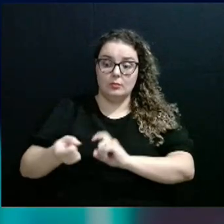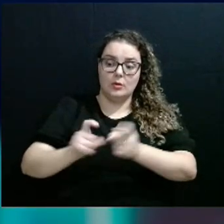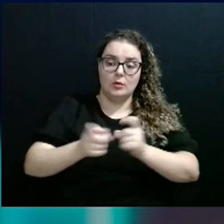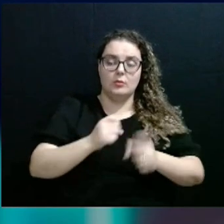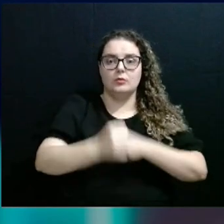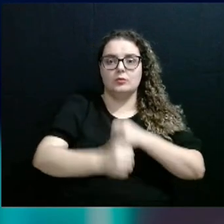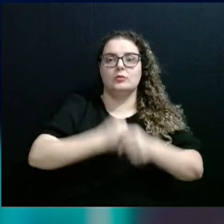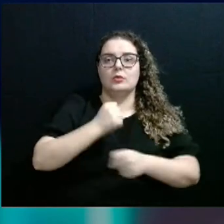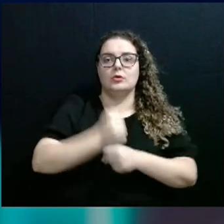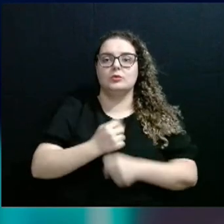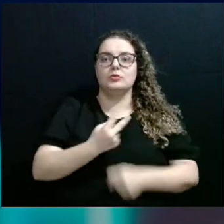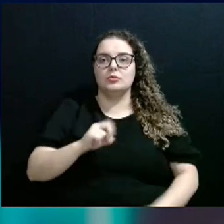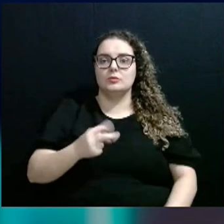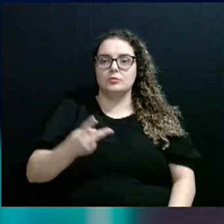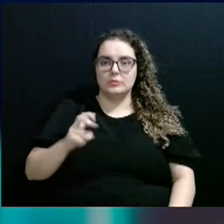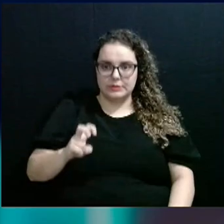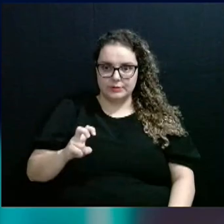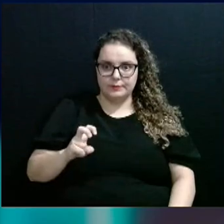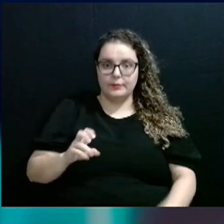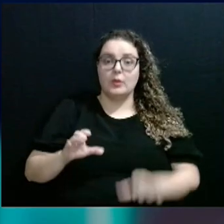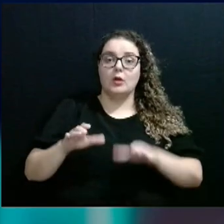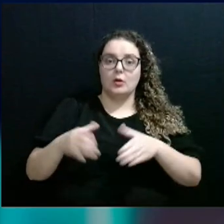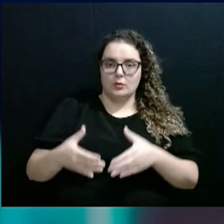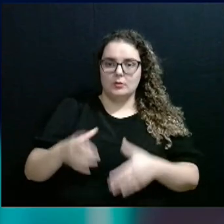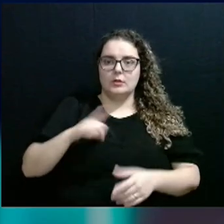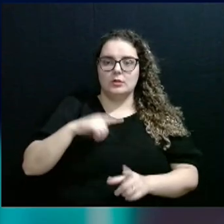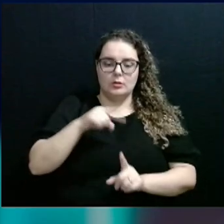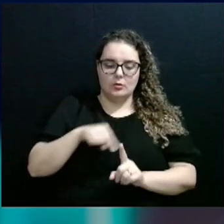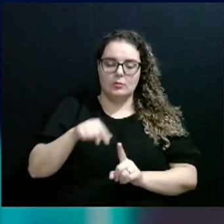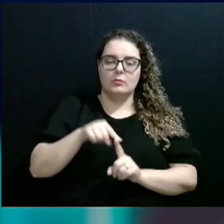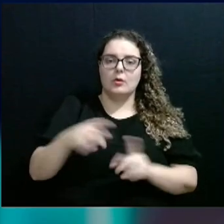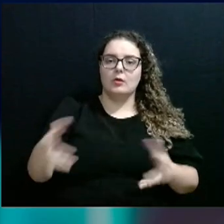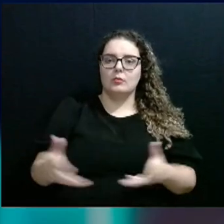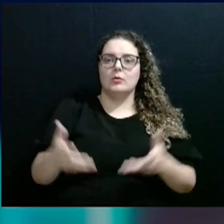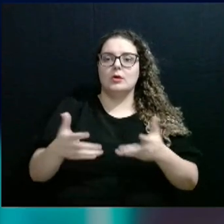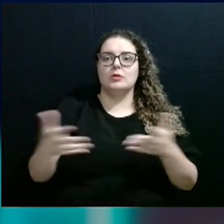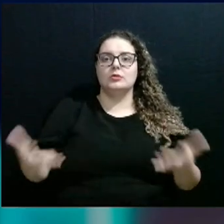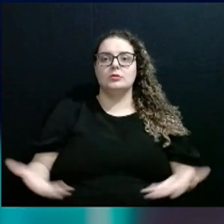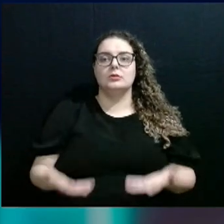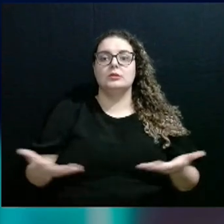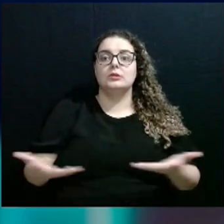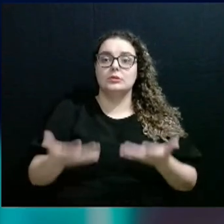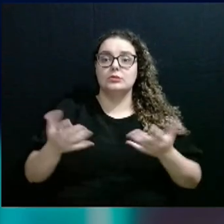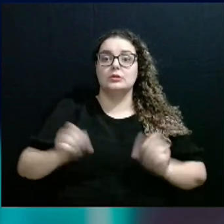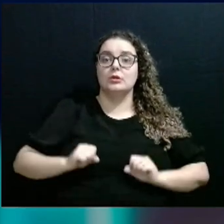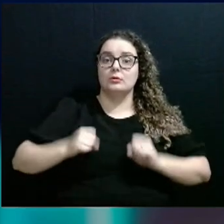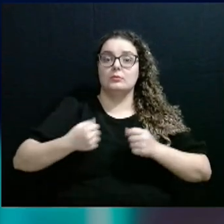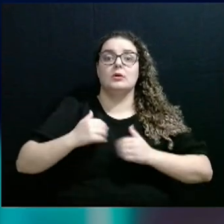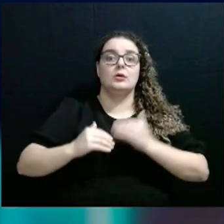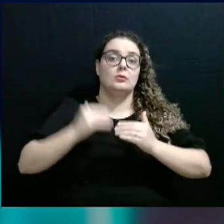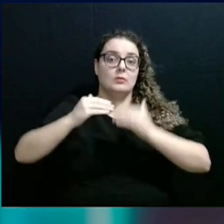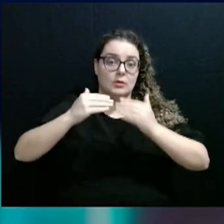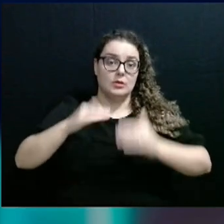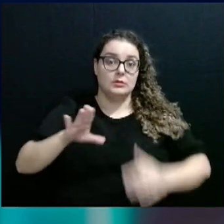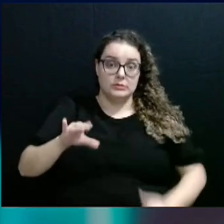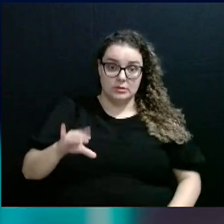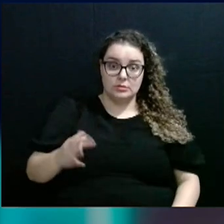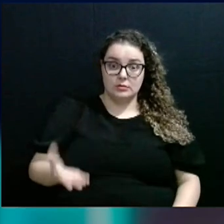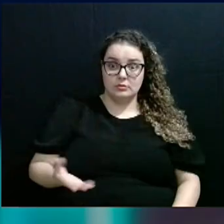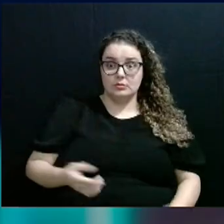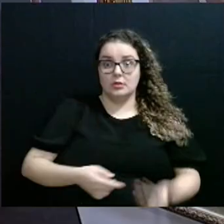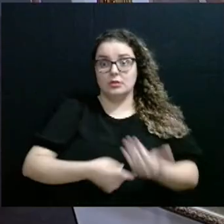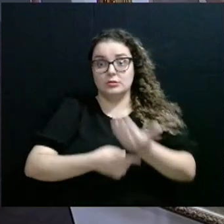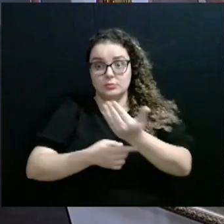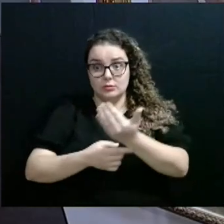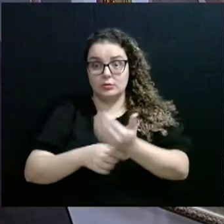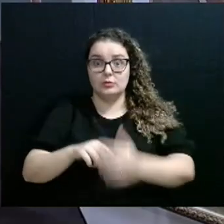2025. A comissão tem como objetivo promover iniciativas em defesa do desenvolvimento científico e tecnológico do município. Um ano